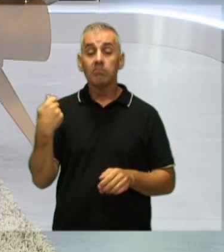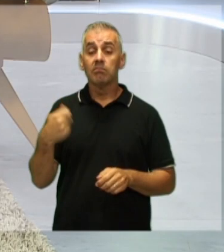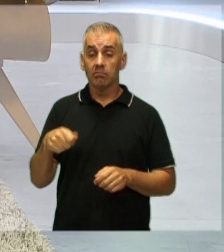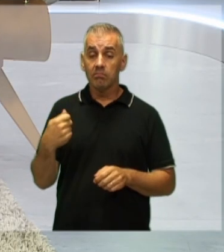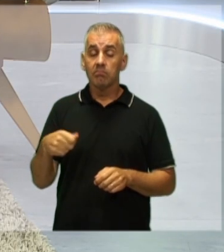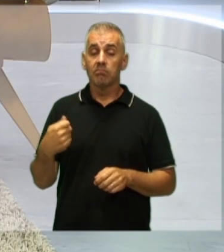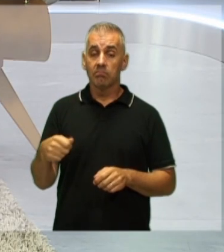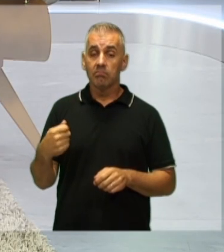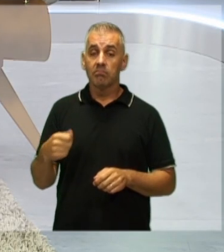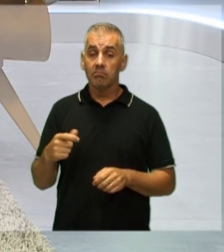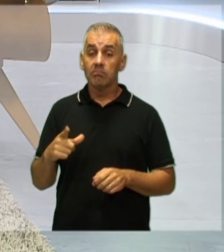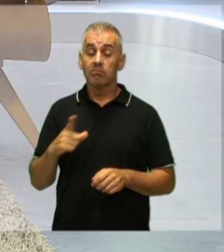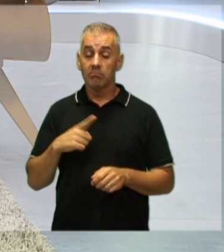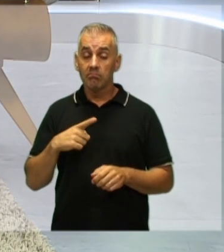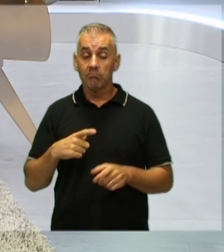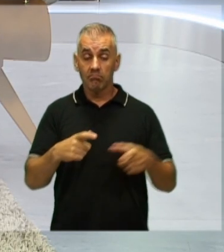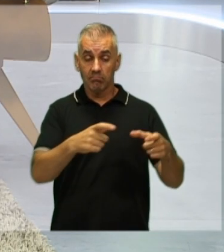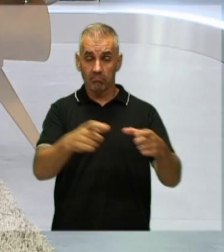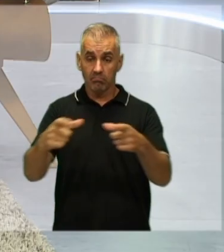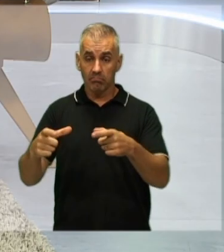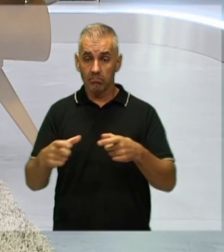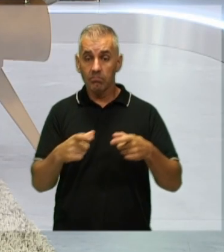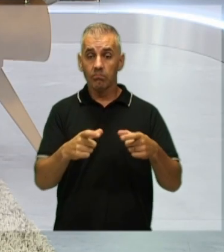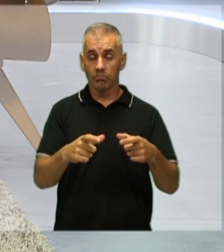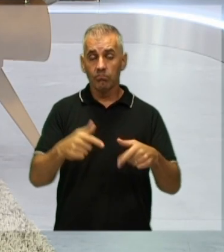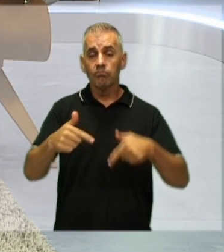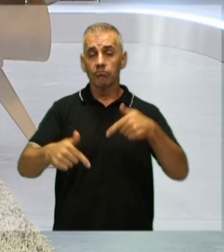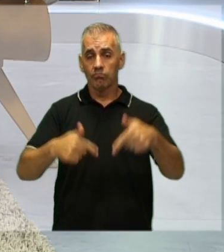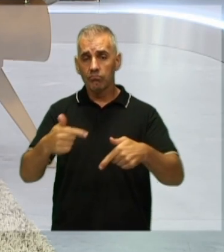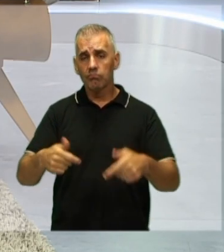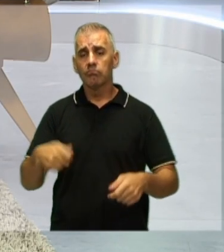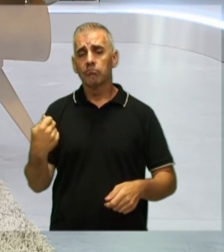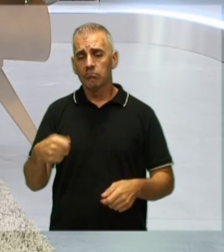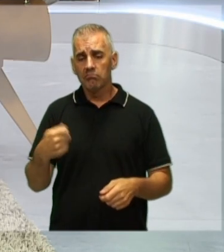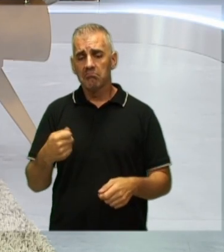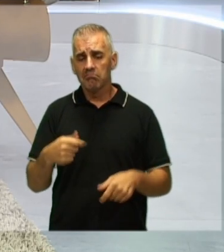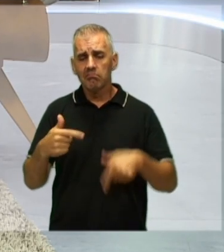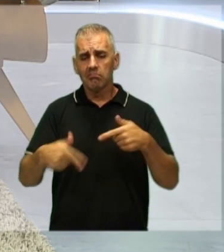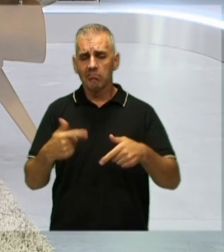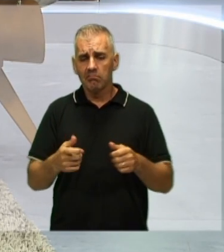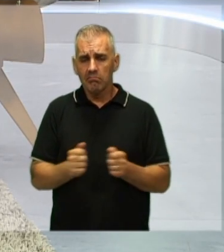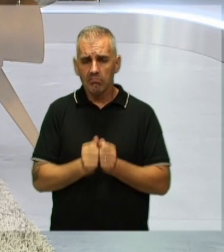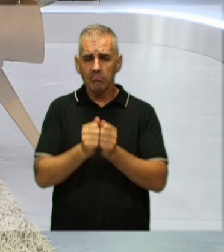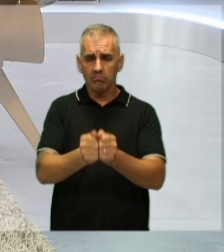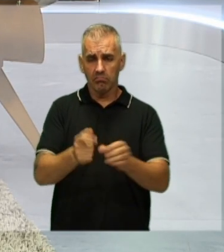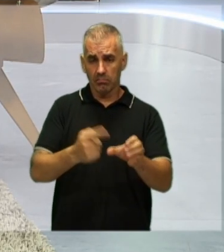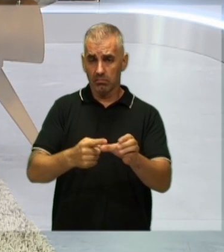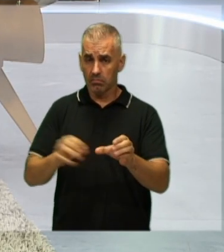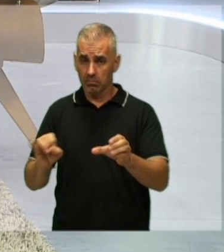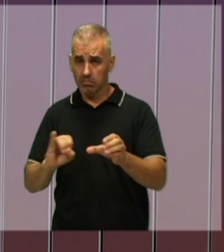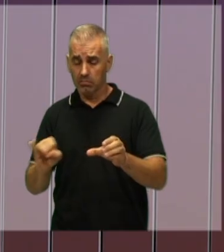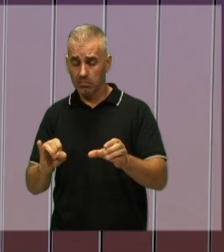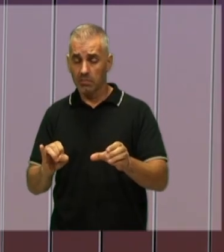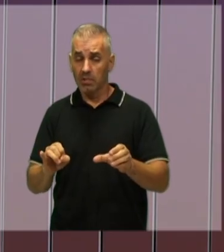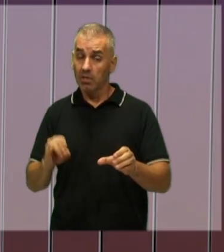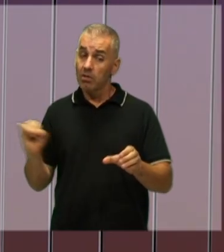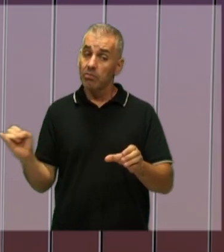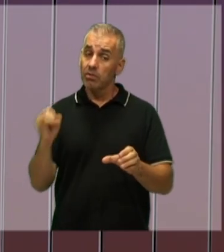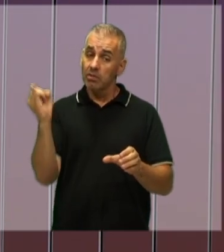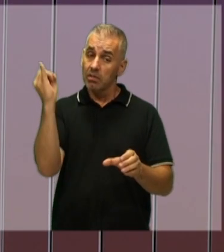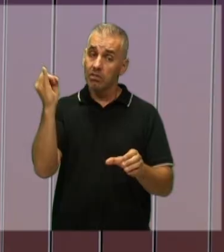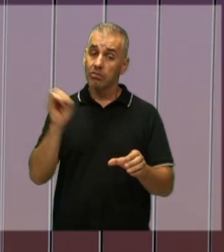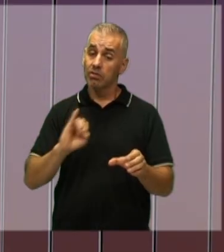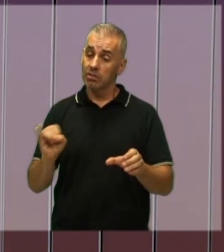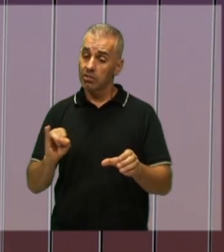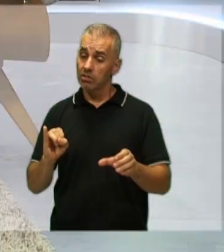precisa, tem a sua área, tem o seu nicho e tem que trabalhar em favor da cidade de Itajaí. O mais importante é o itajaiense ser